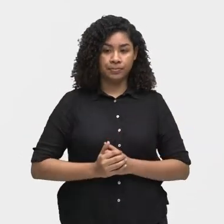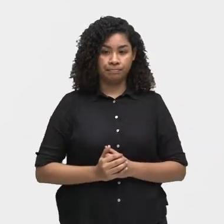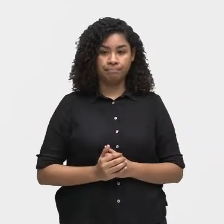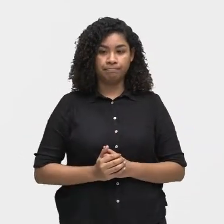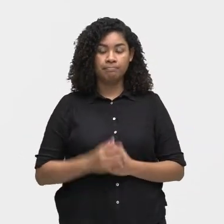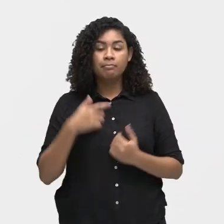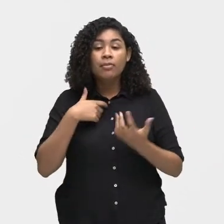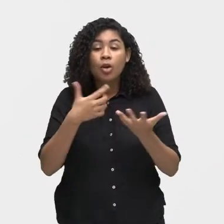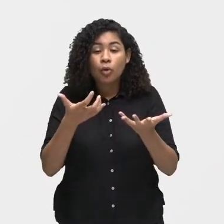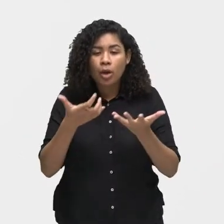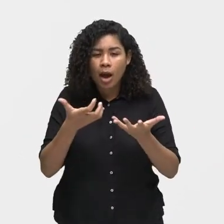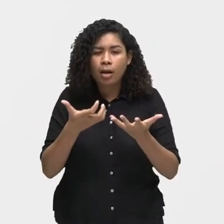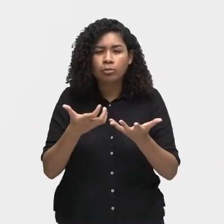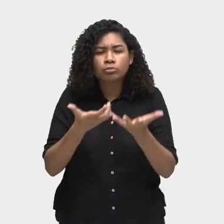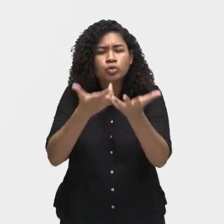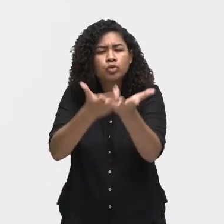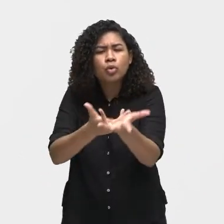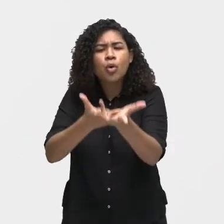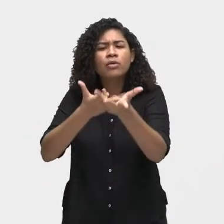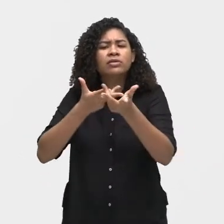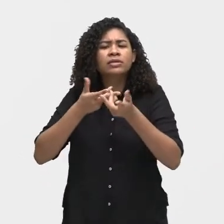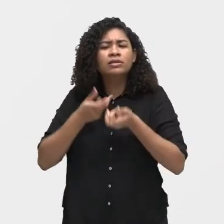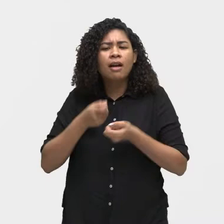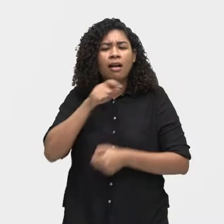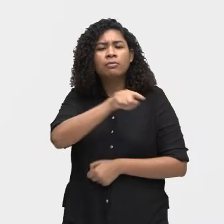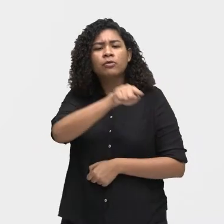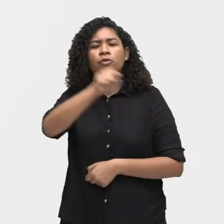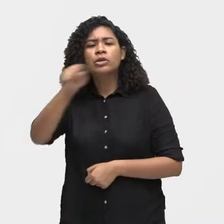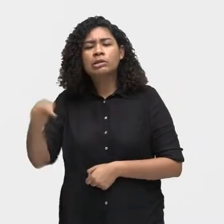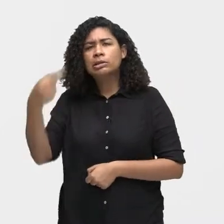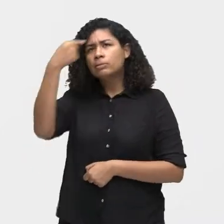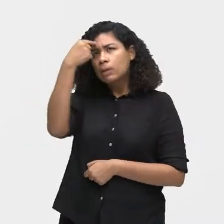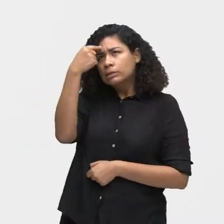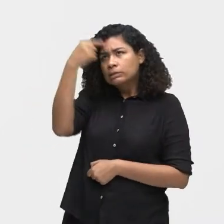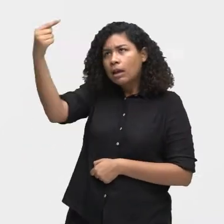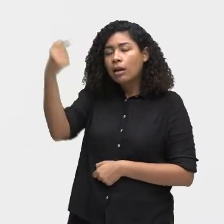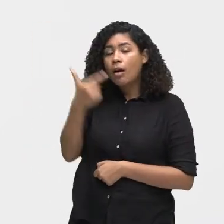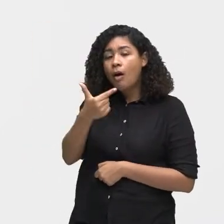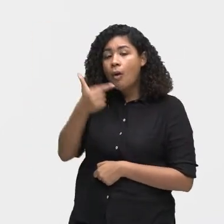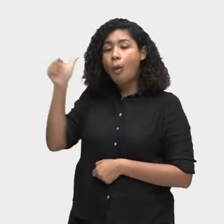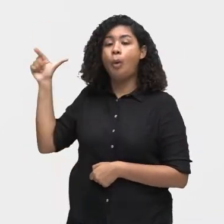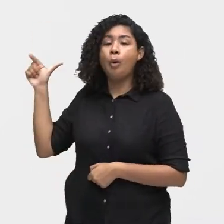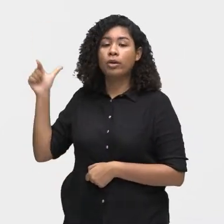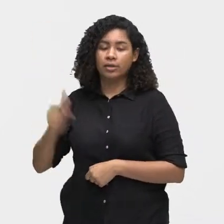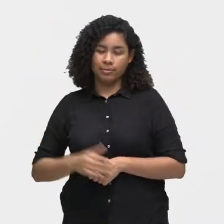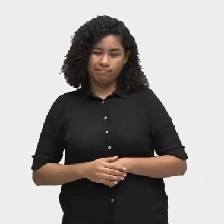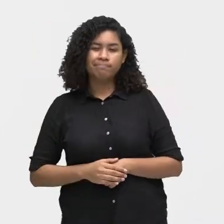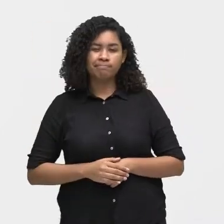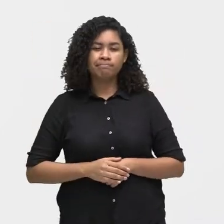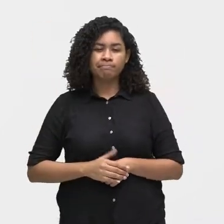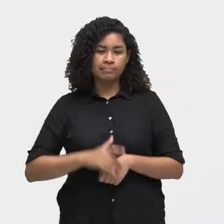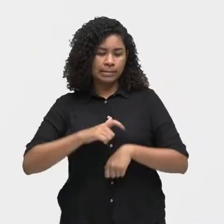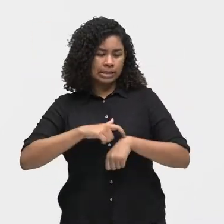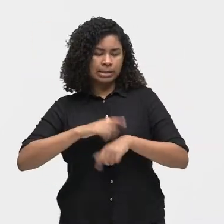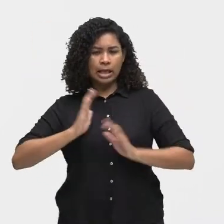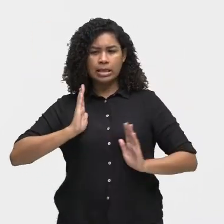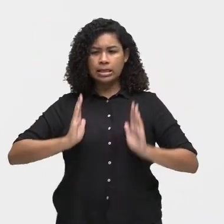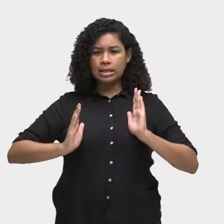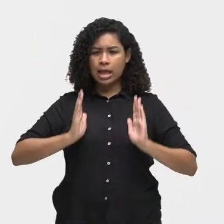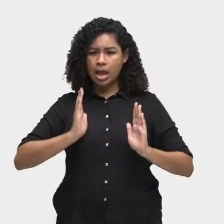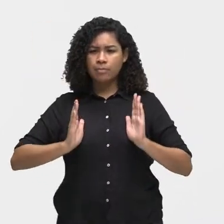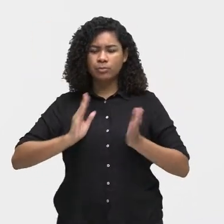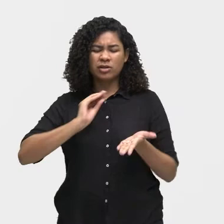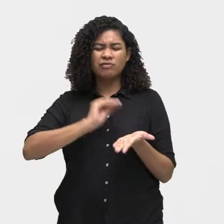eu quero te convidar também a ver uma outra ideia. Pode haver nesse meio tempo, uma falta de